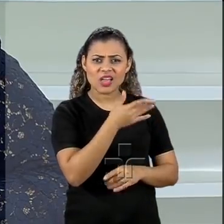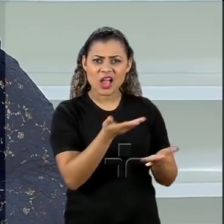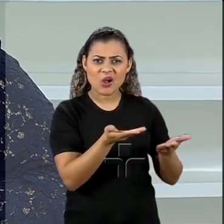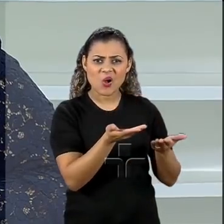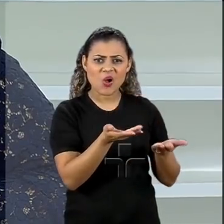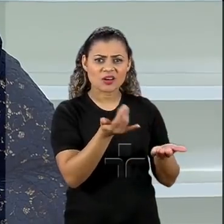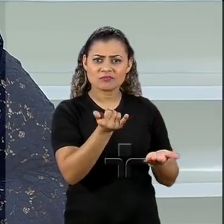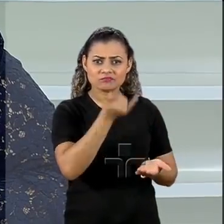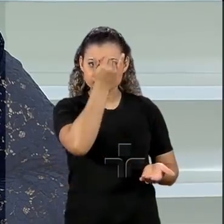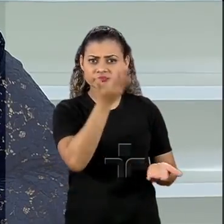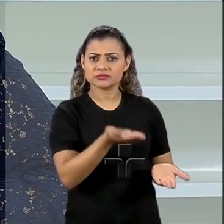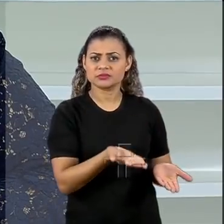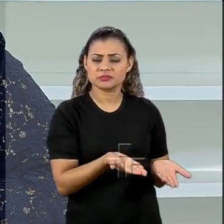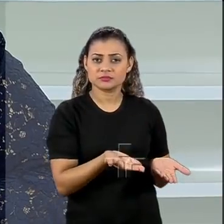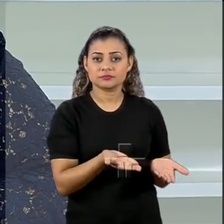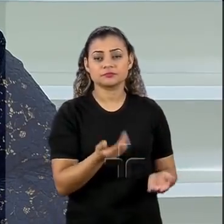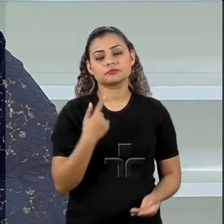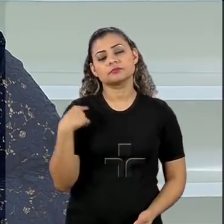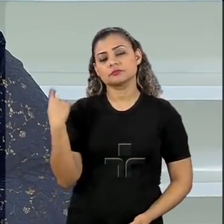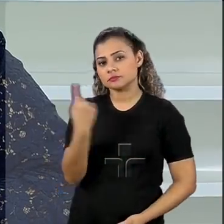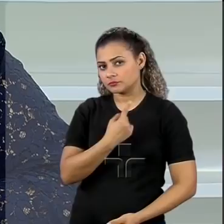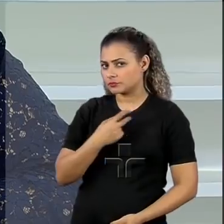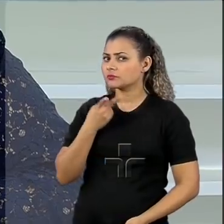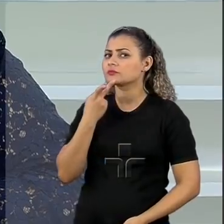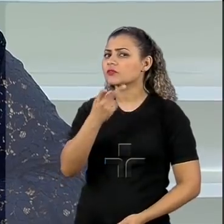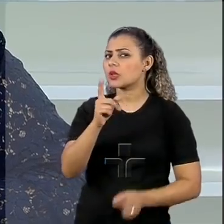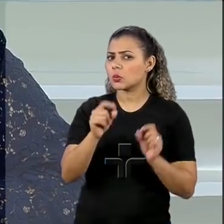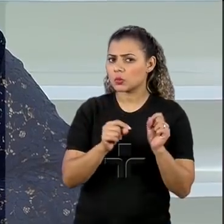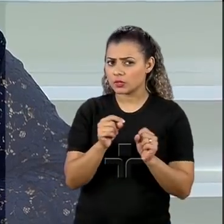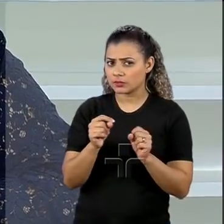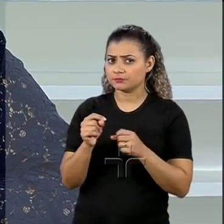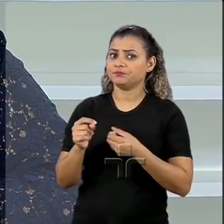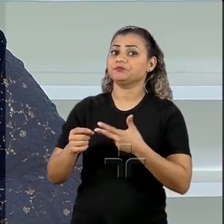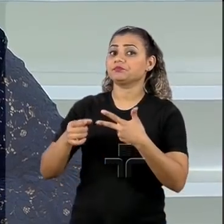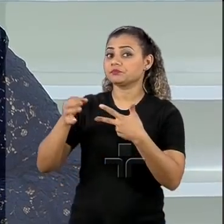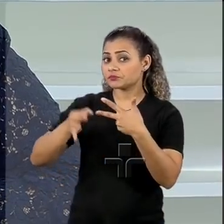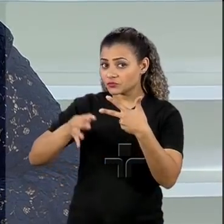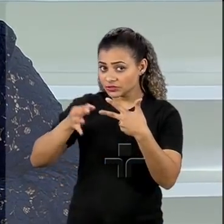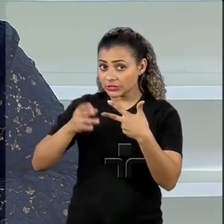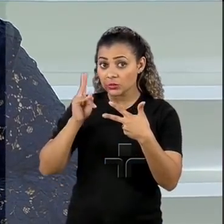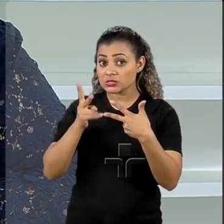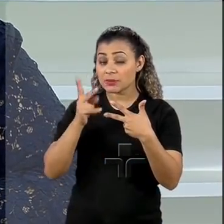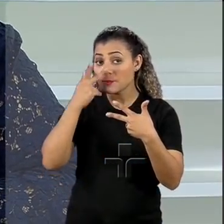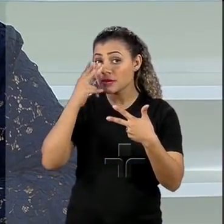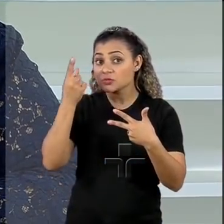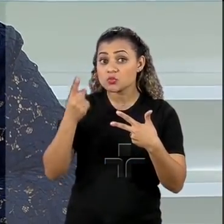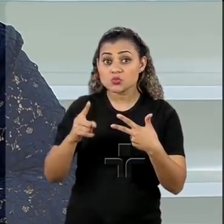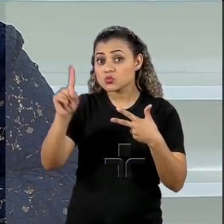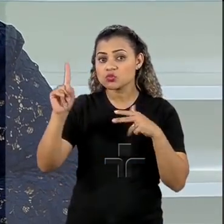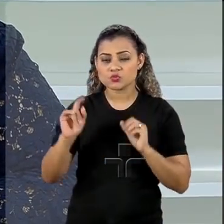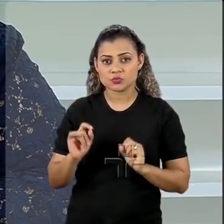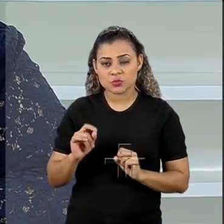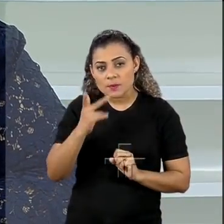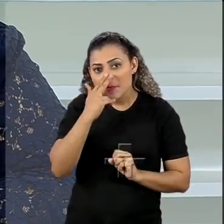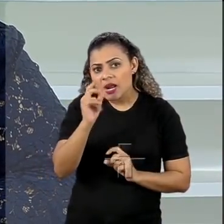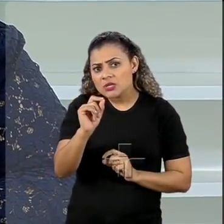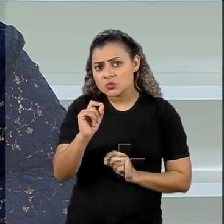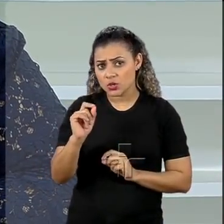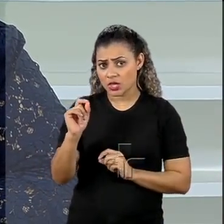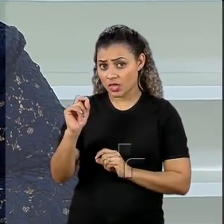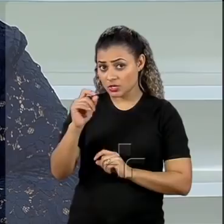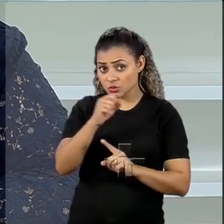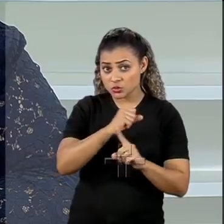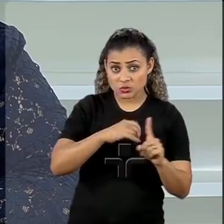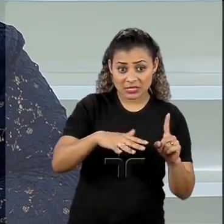Como sempre nós dizemos, o Poder Judiciário é a última trincheira, onde o cidadão vai buscar